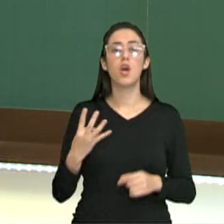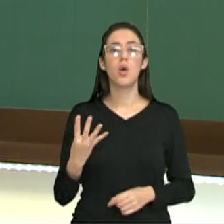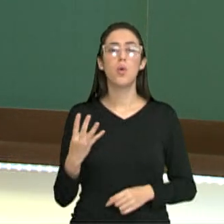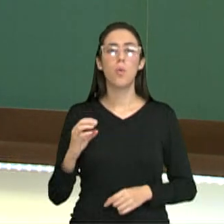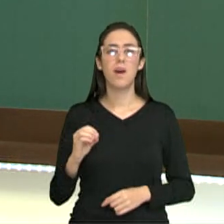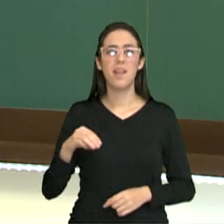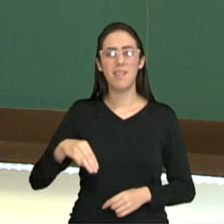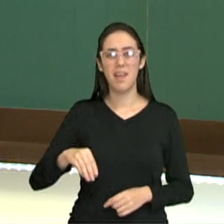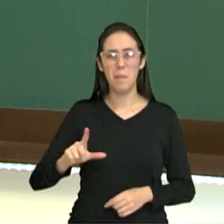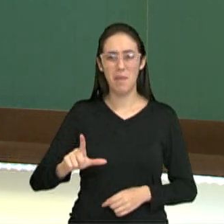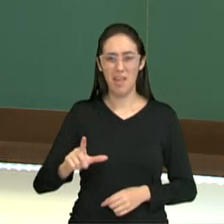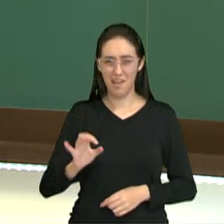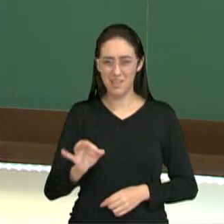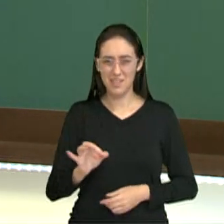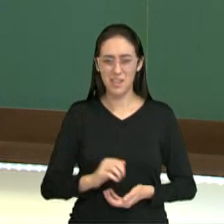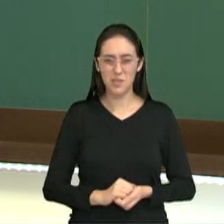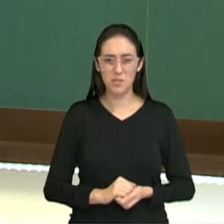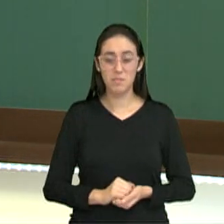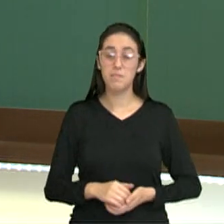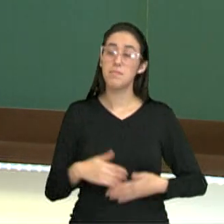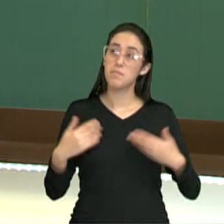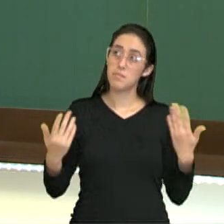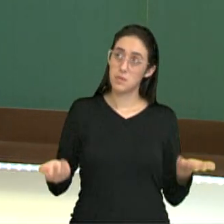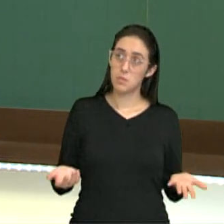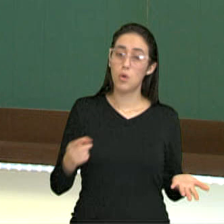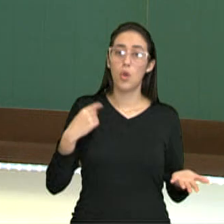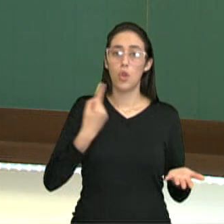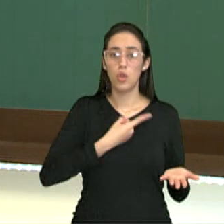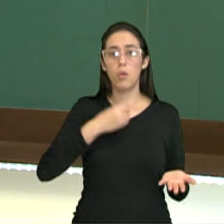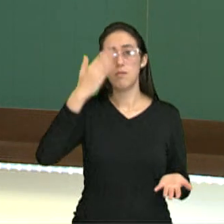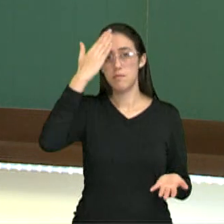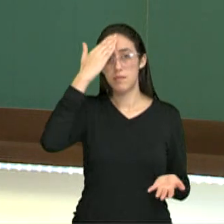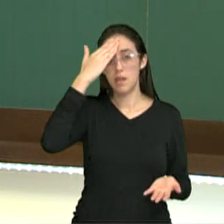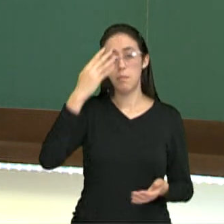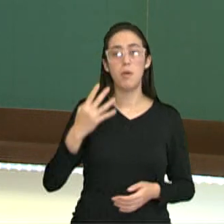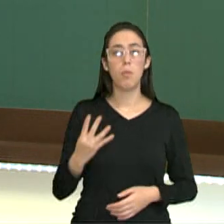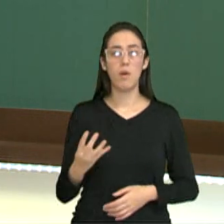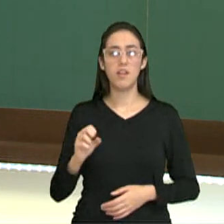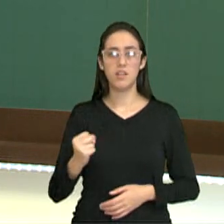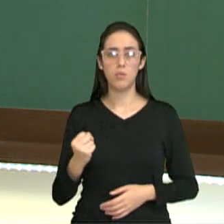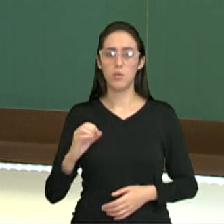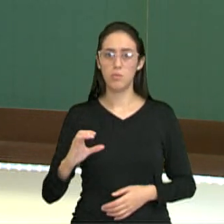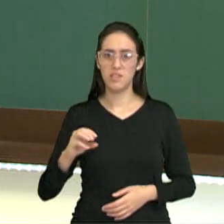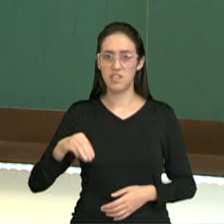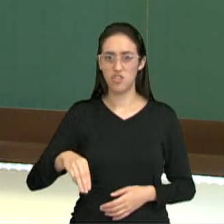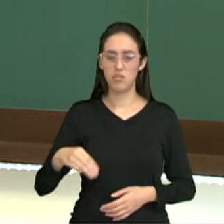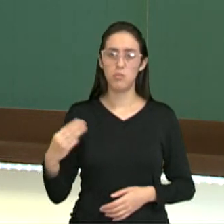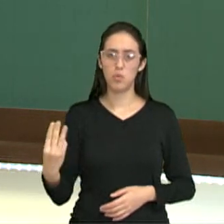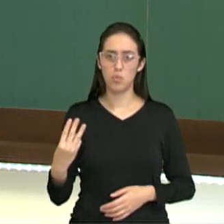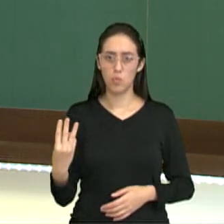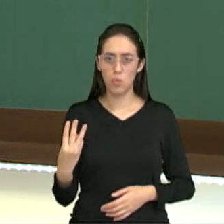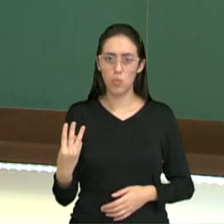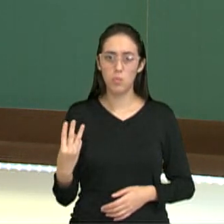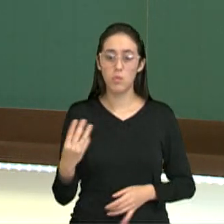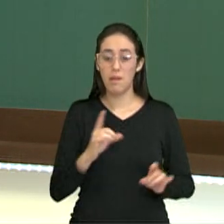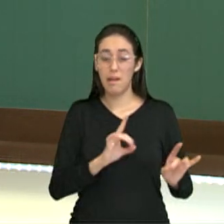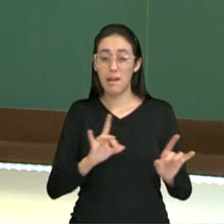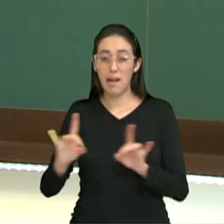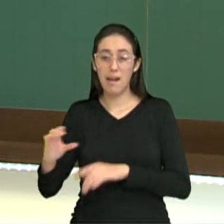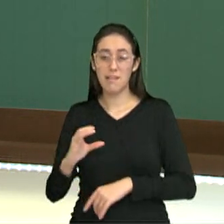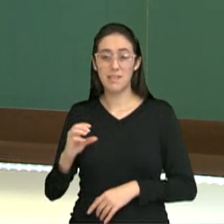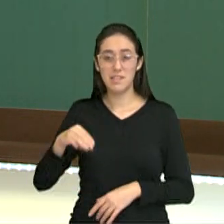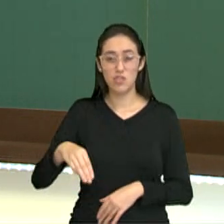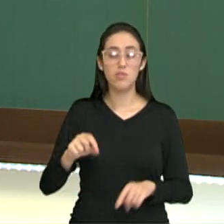40 ml, né? Ou seja, a gente já sabe que 48 centímetros cúbicos, cada centímetro